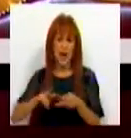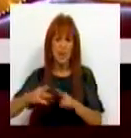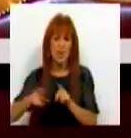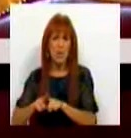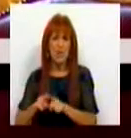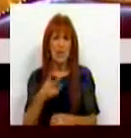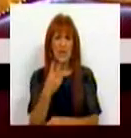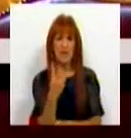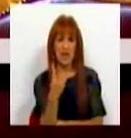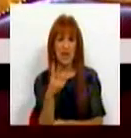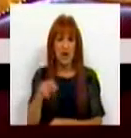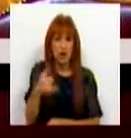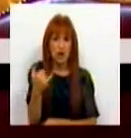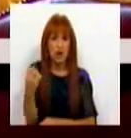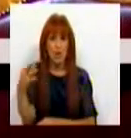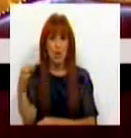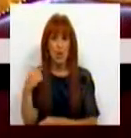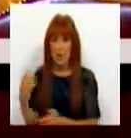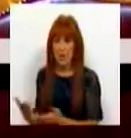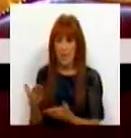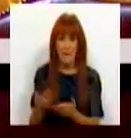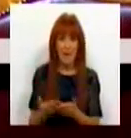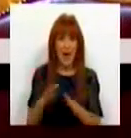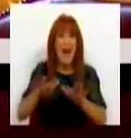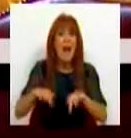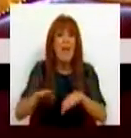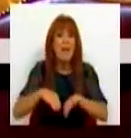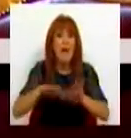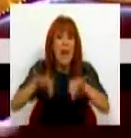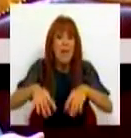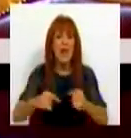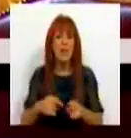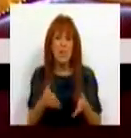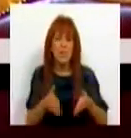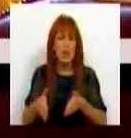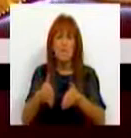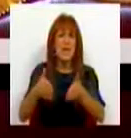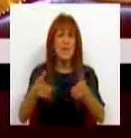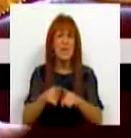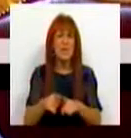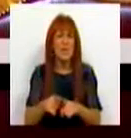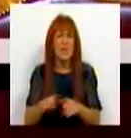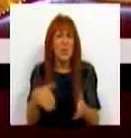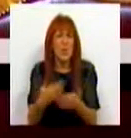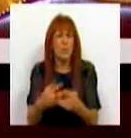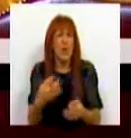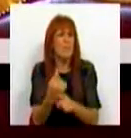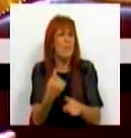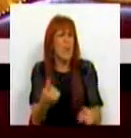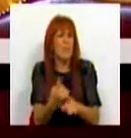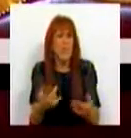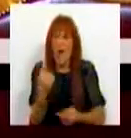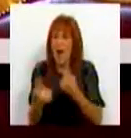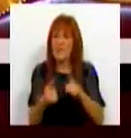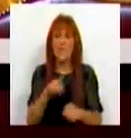ao 3/2008, estamos a prever acabar com estes percursos que não conferem certificação nenhuma e que